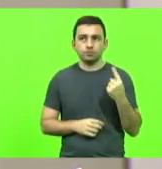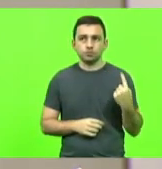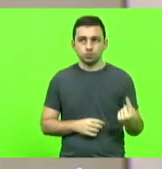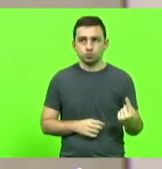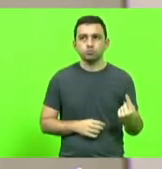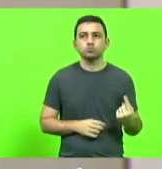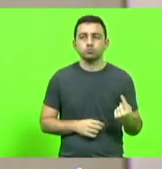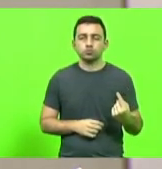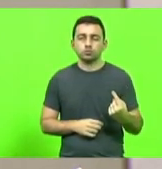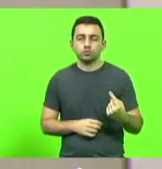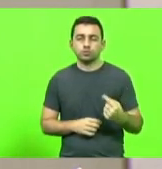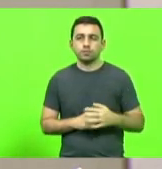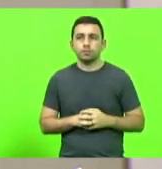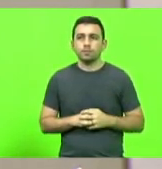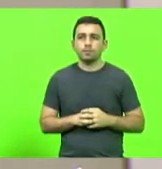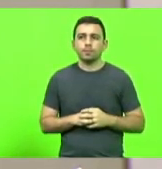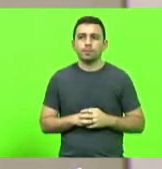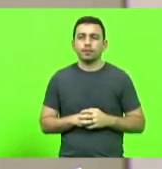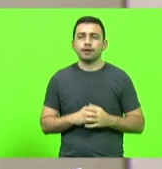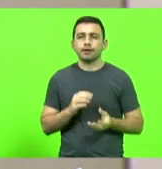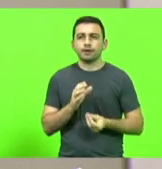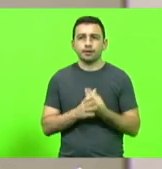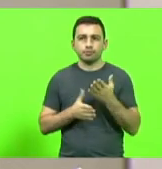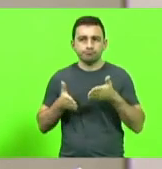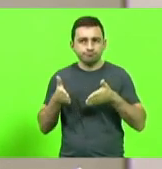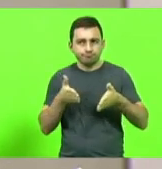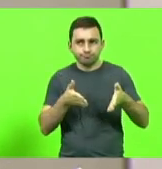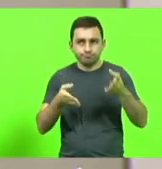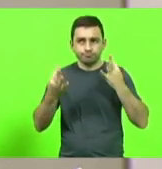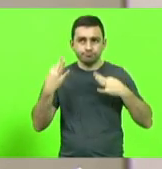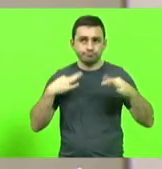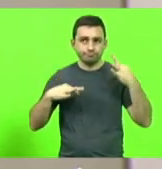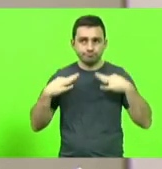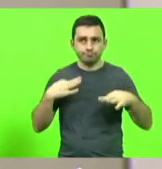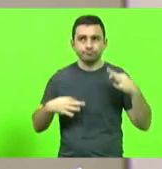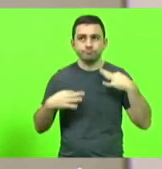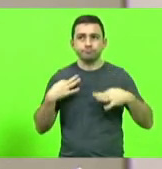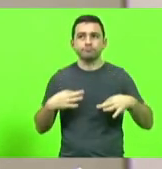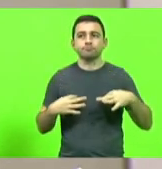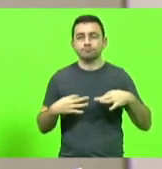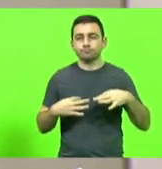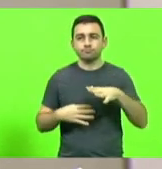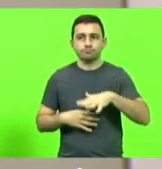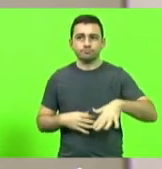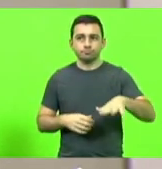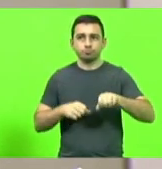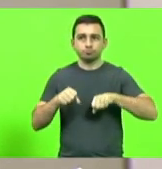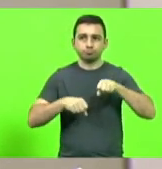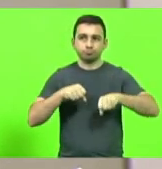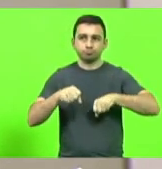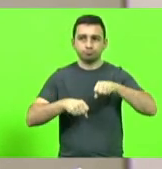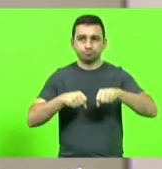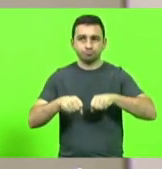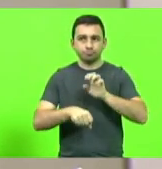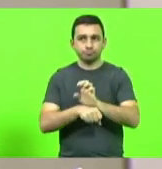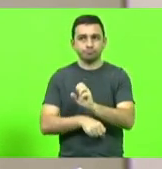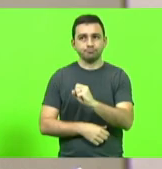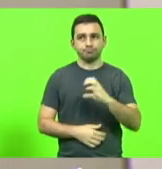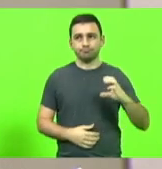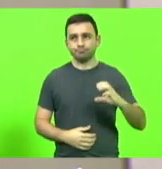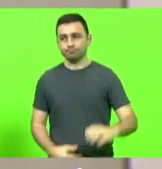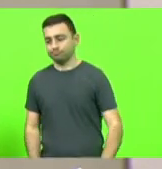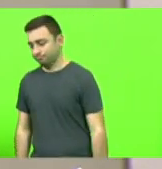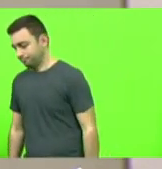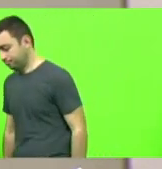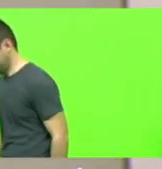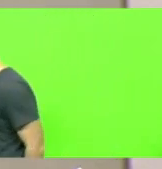Milton Obos. Institui a rota turística do Circuito Vale Europeu de Cicloturismo no Estado de Santa Catarina, com pareceres favoráveis